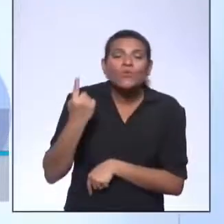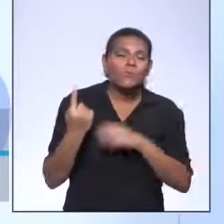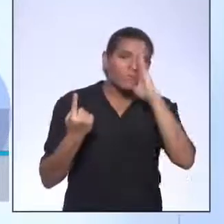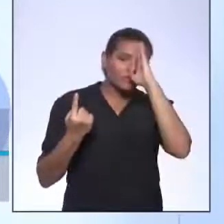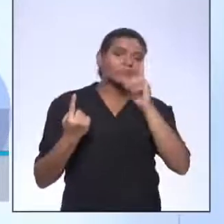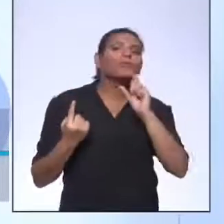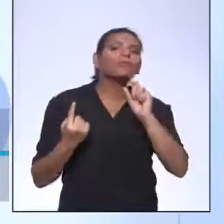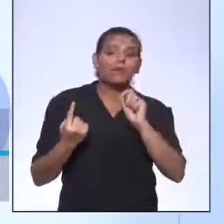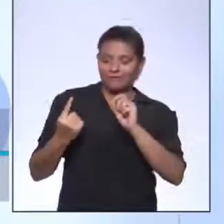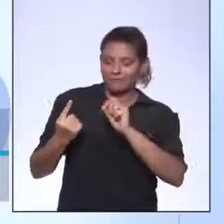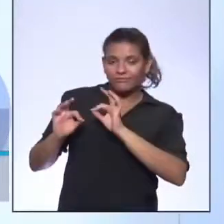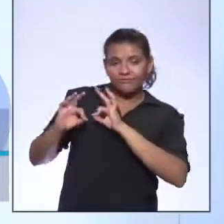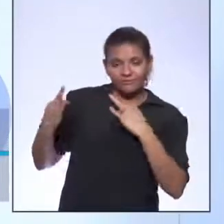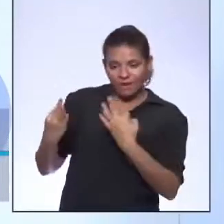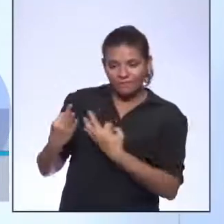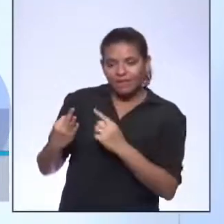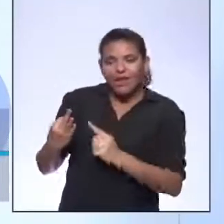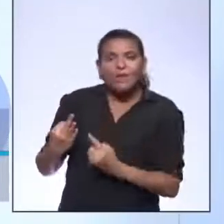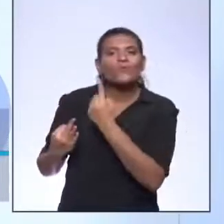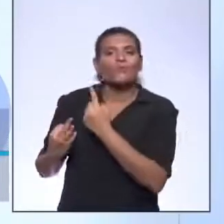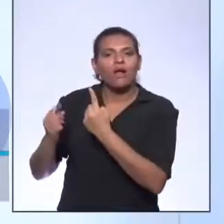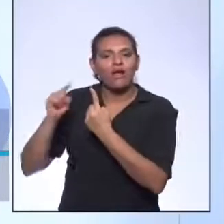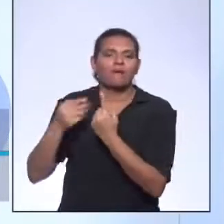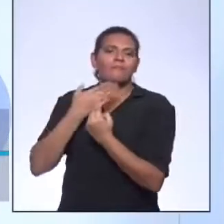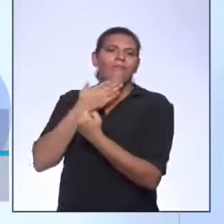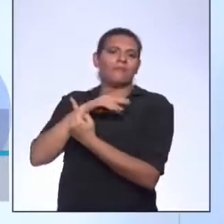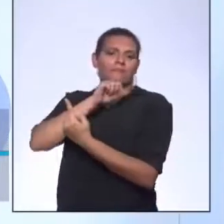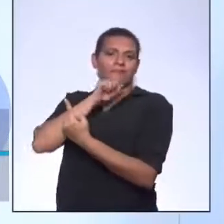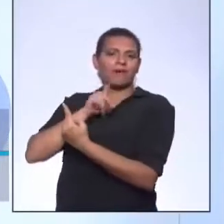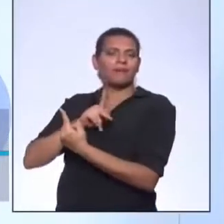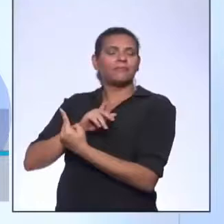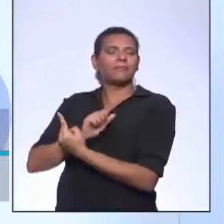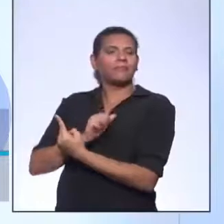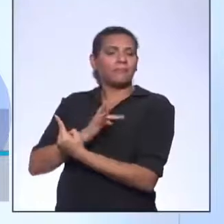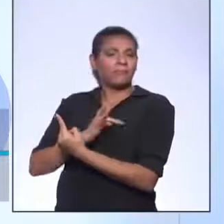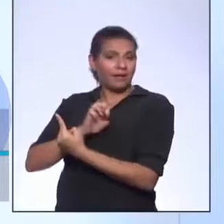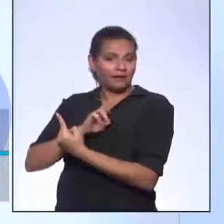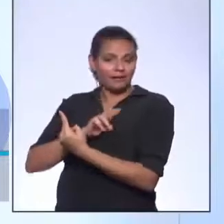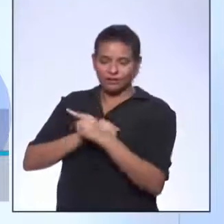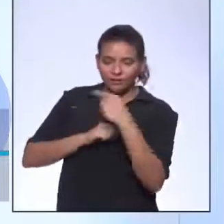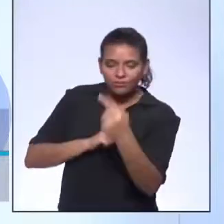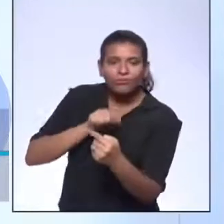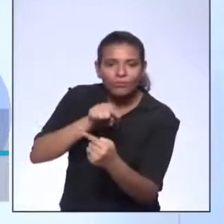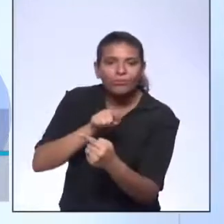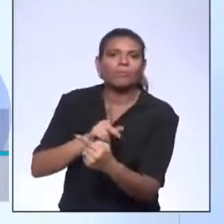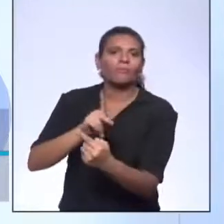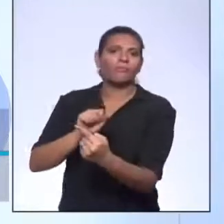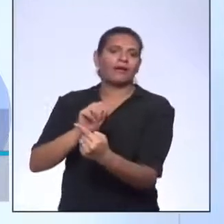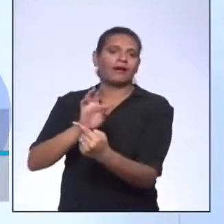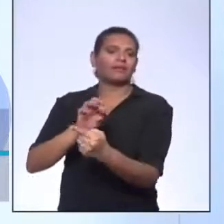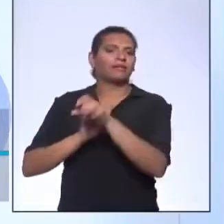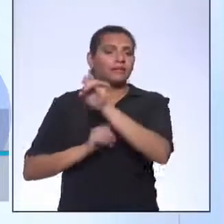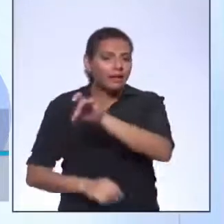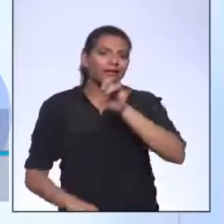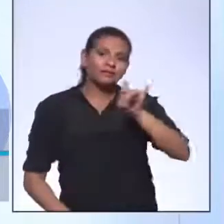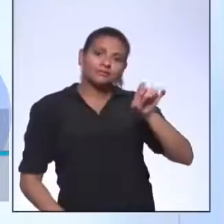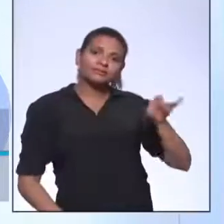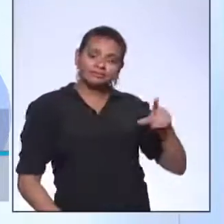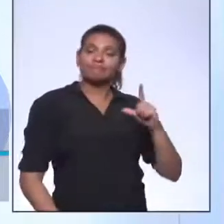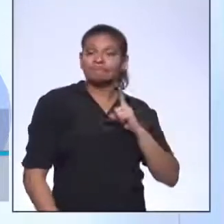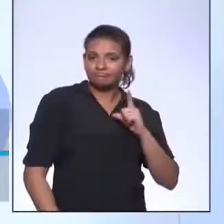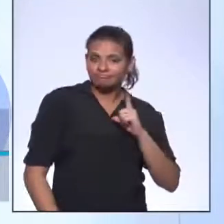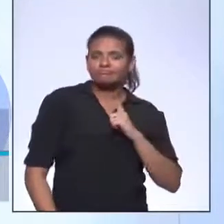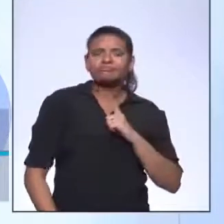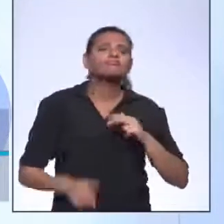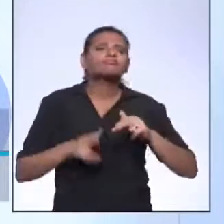comunidades, elas começam a crescer. Elas começam a crescer. Nós temos um aumento populacional muito grande e esses